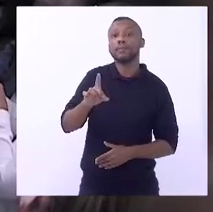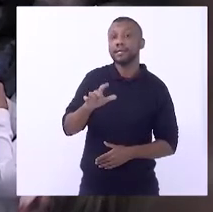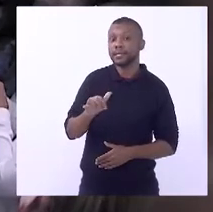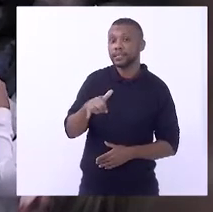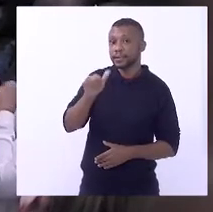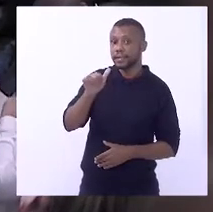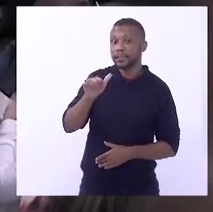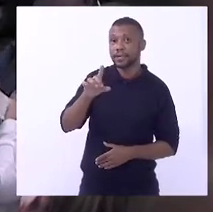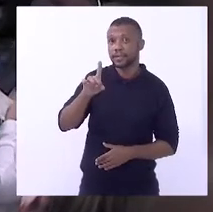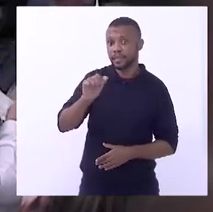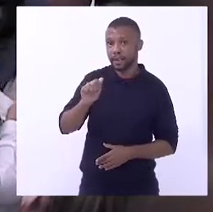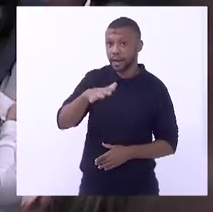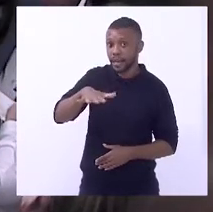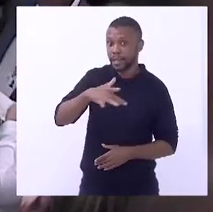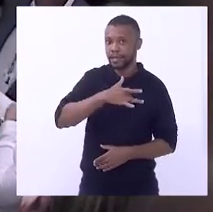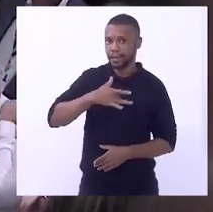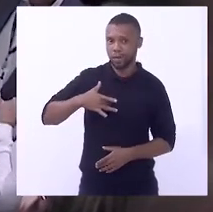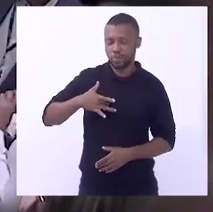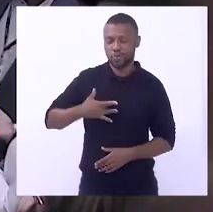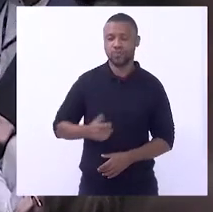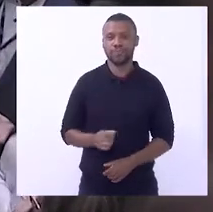Saúde. Zeidan.